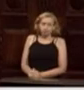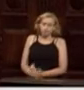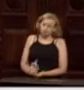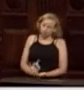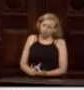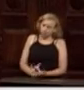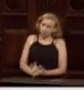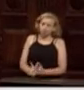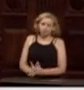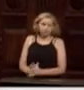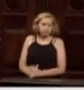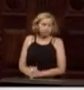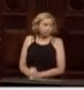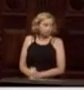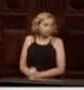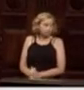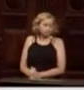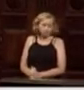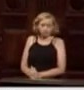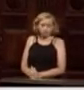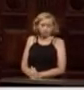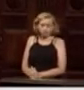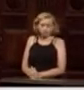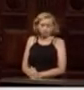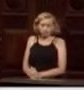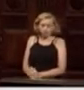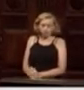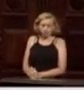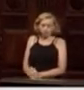Evidentemente que, para concluir, senhora presidente,